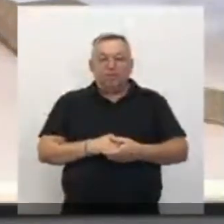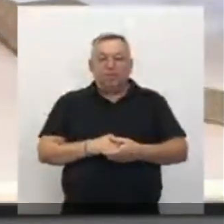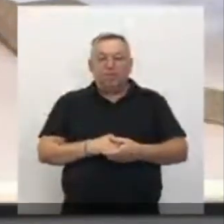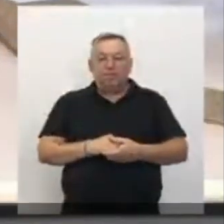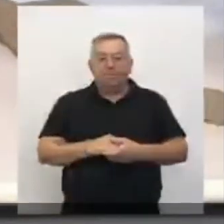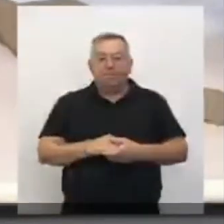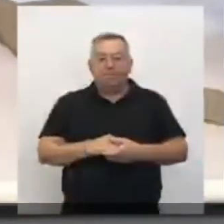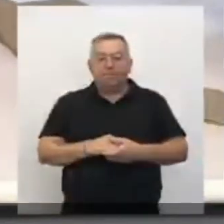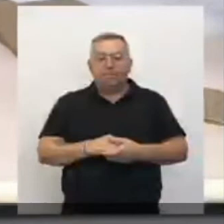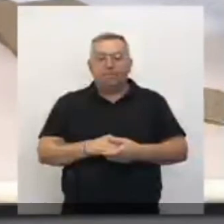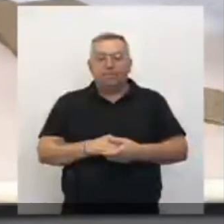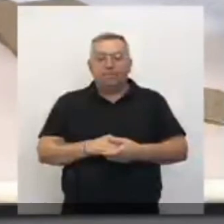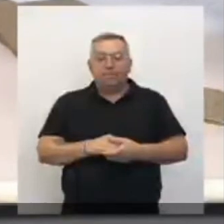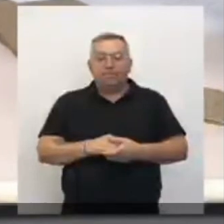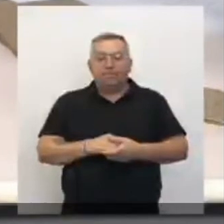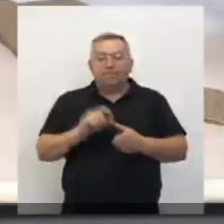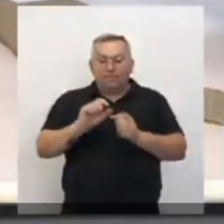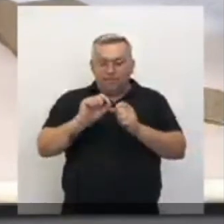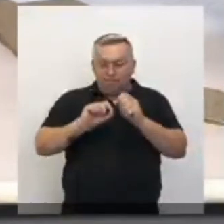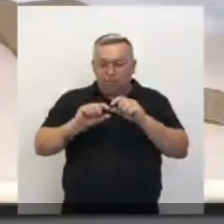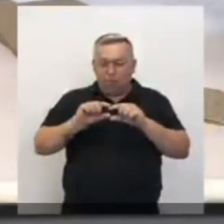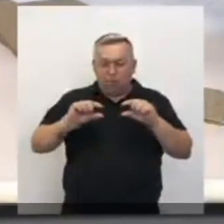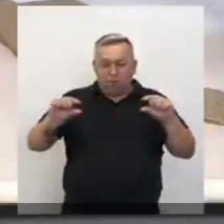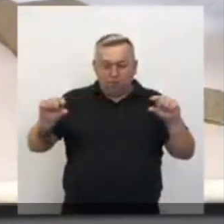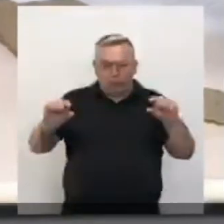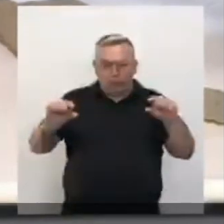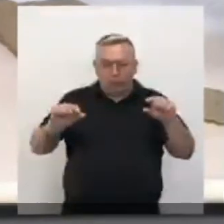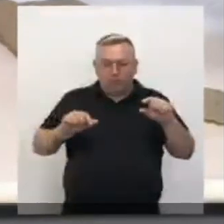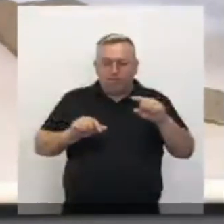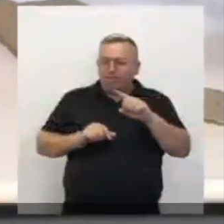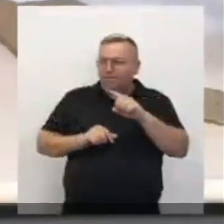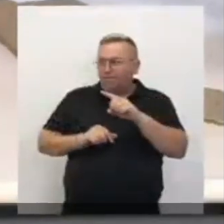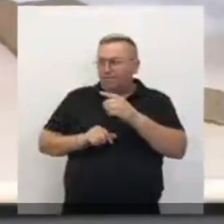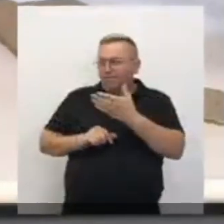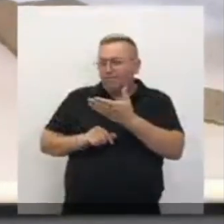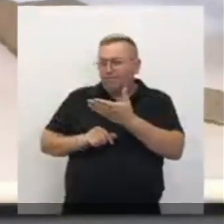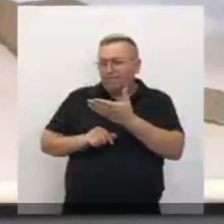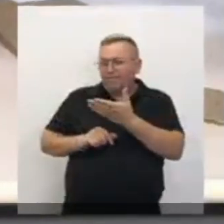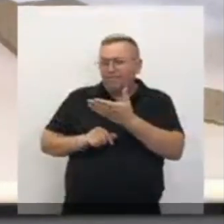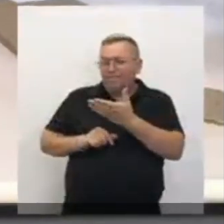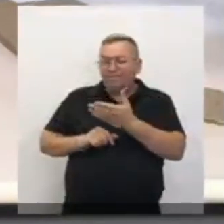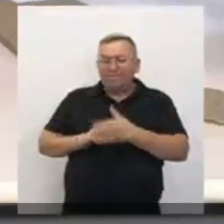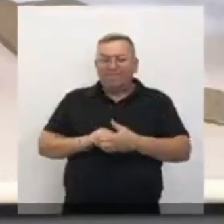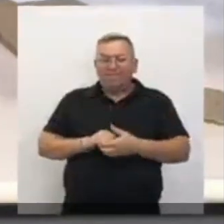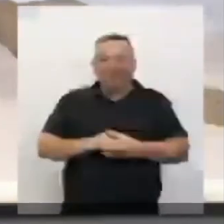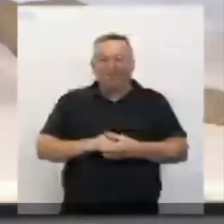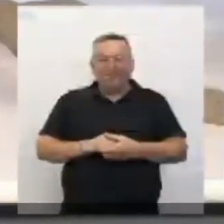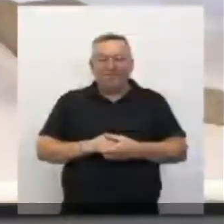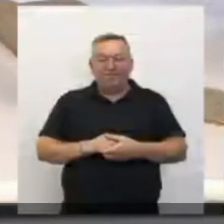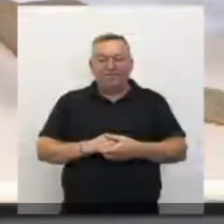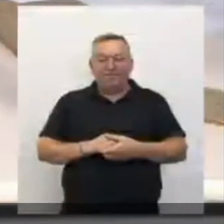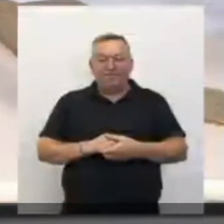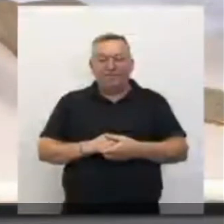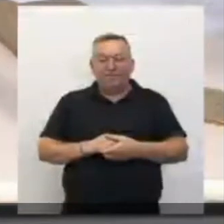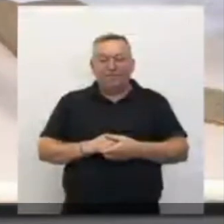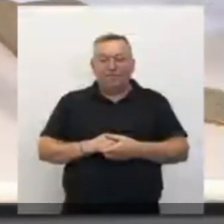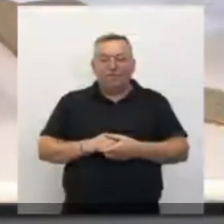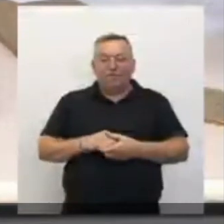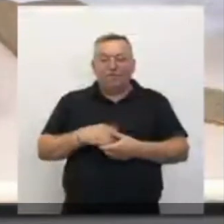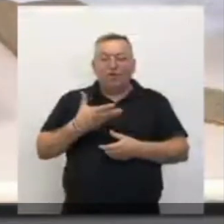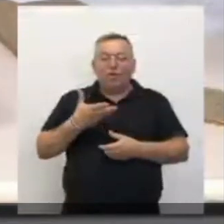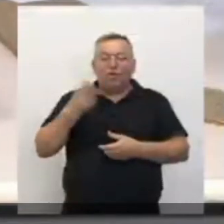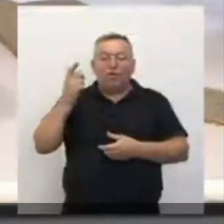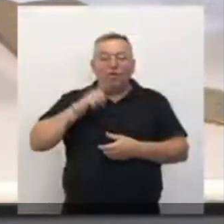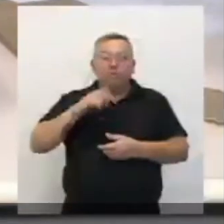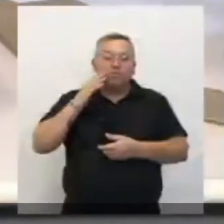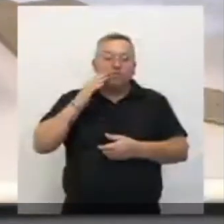meus retângulos, né? Vou começar pelo retângulo e vou fazer esses furos, tá, Tony? Aí, o que eu quero que vocês